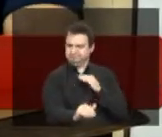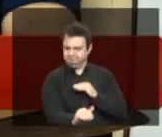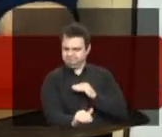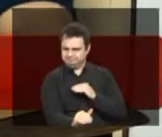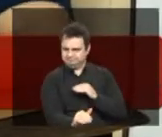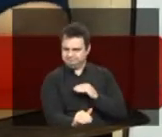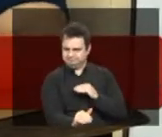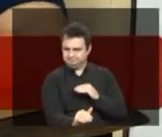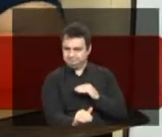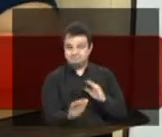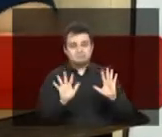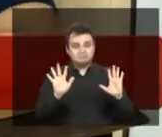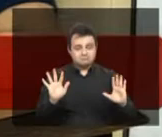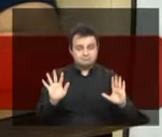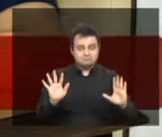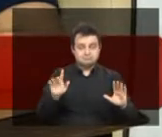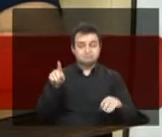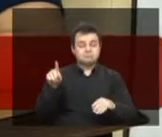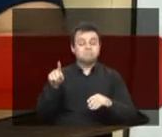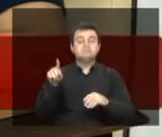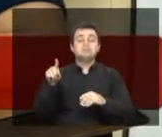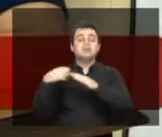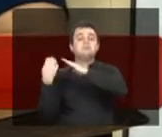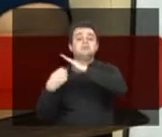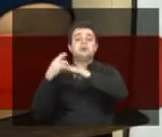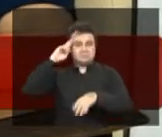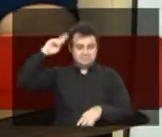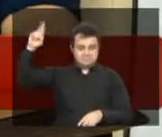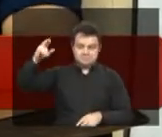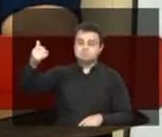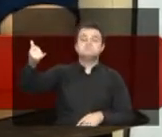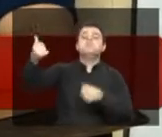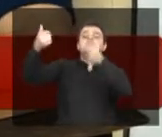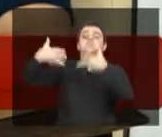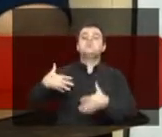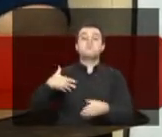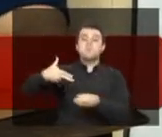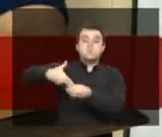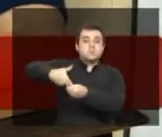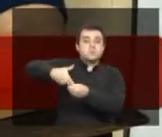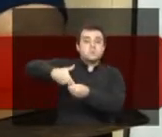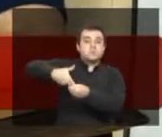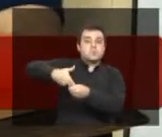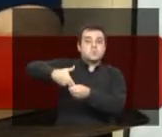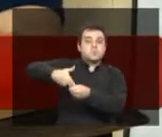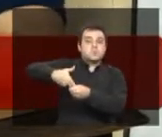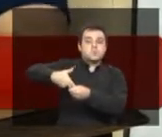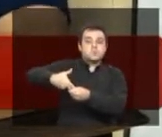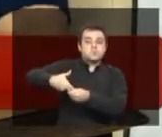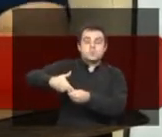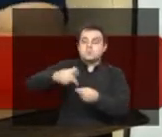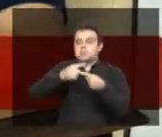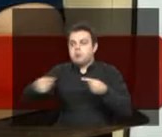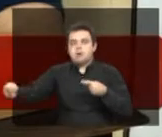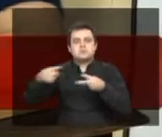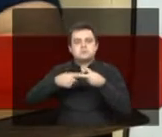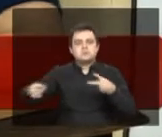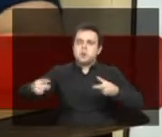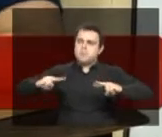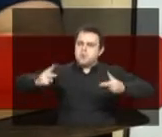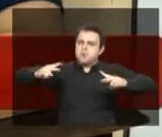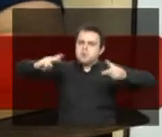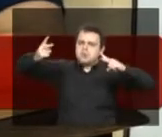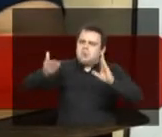que a empresa até citou num ponto, os combustíveis estão em disparada praticamente toda semana,